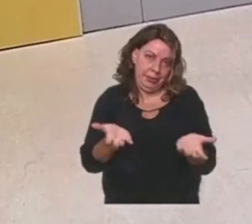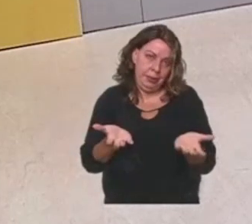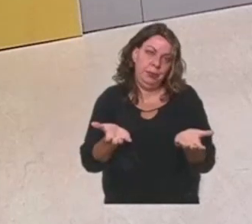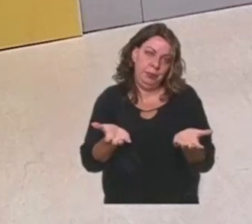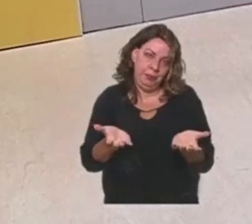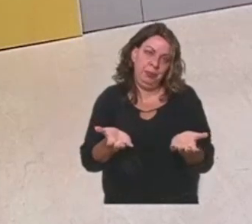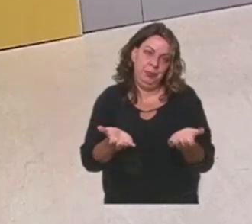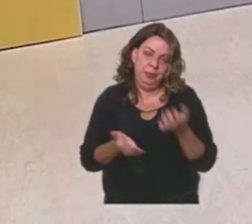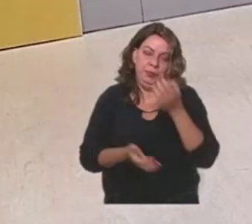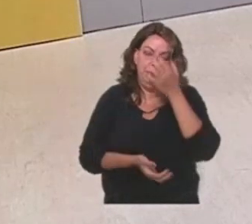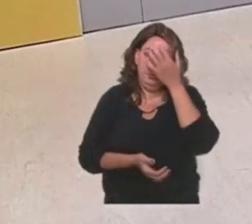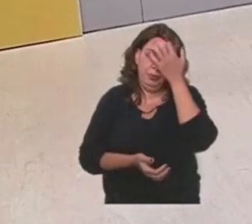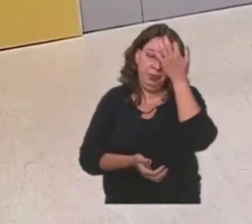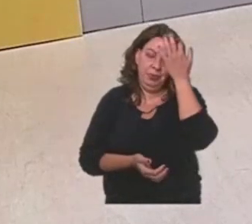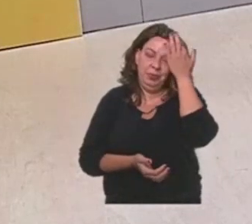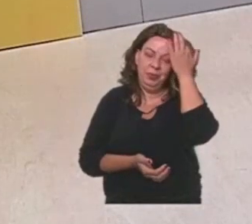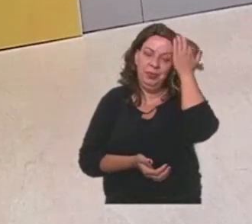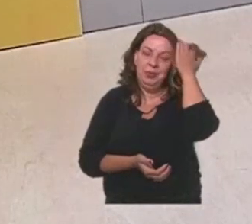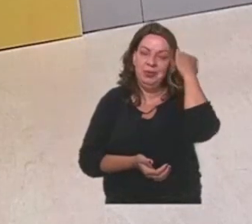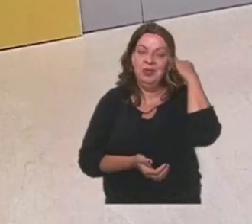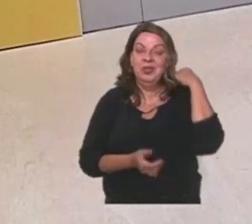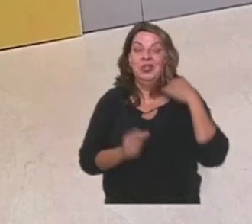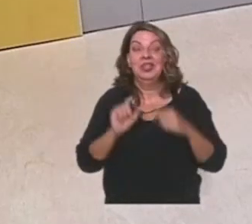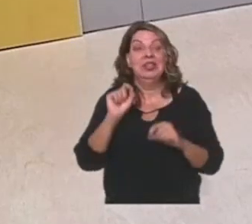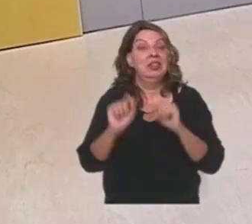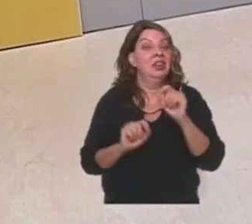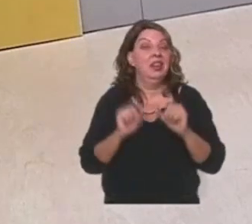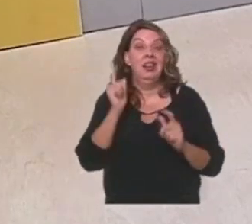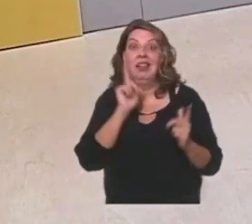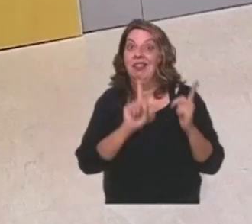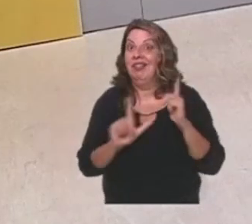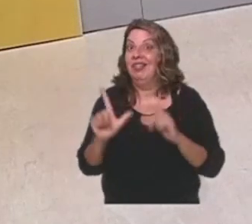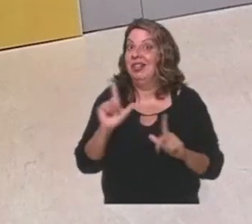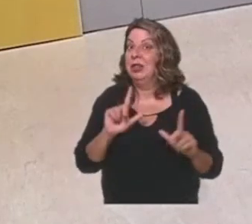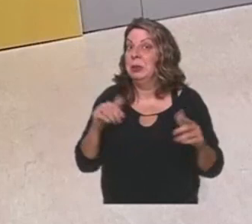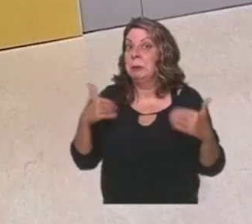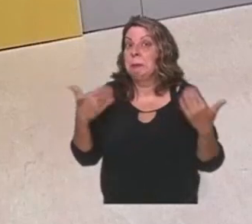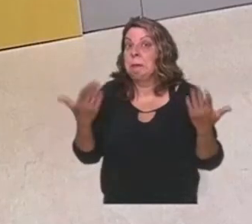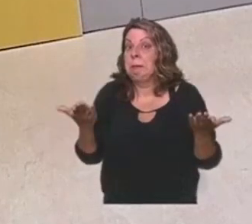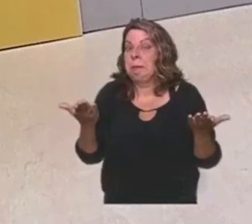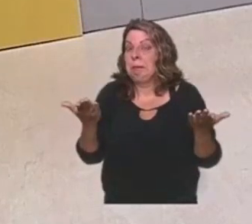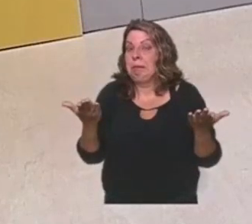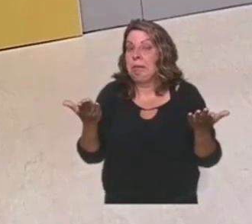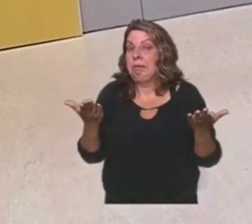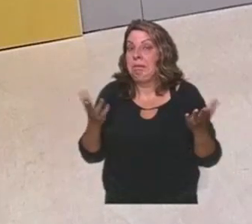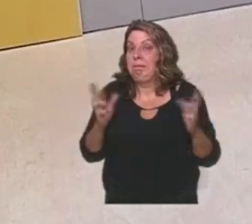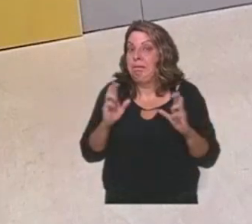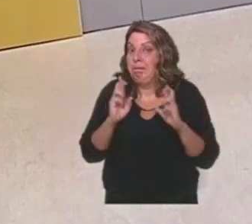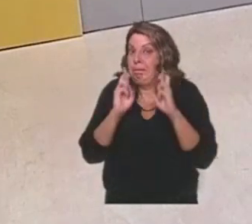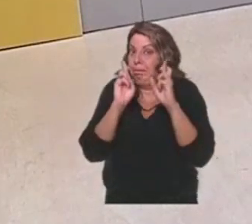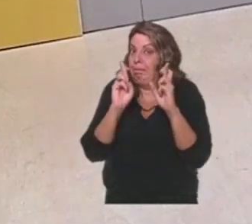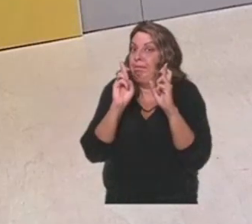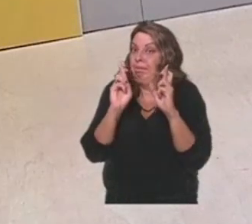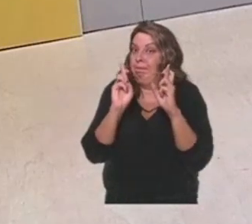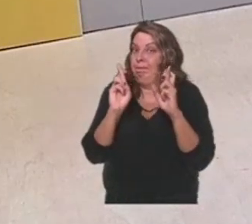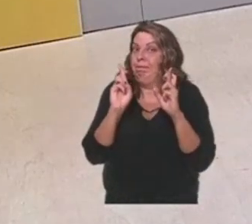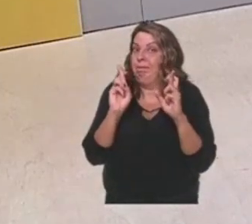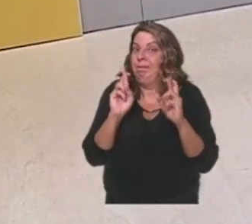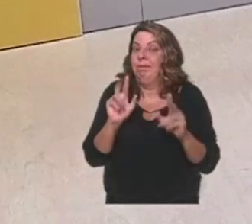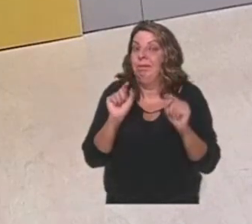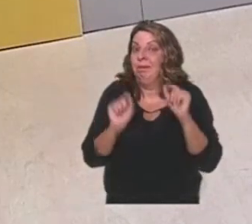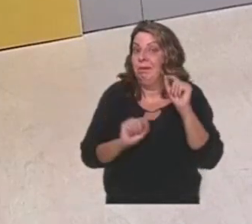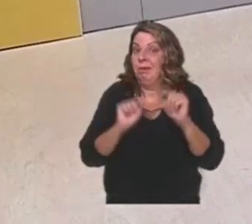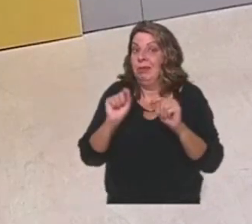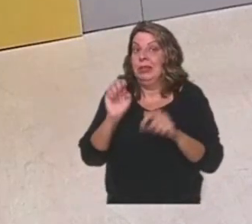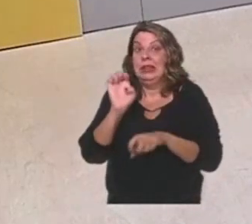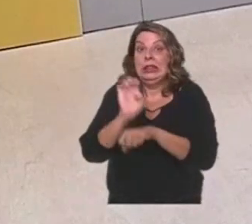maravilhoso! Quem será que vai levar? Vamos acompanhando, ninguém sabe, mas a gente está torcendo muito por você aí. Em